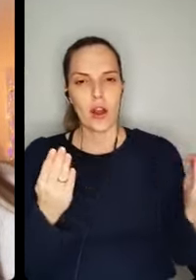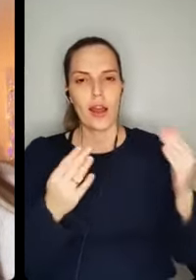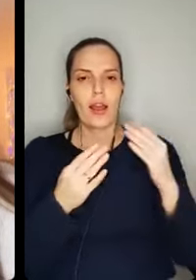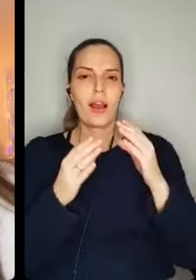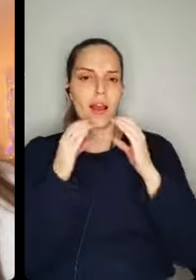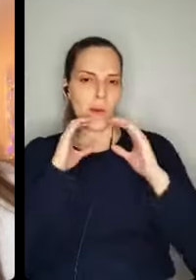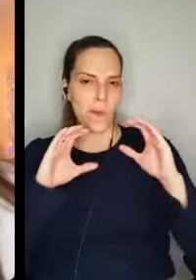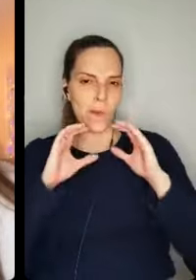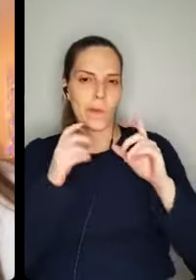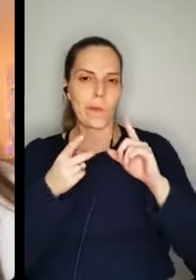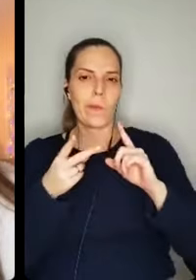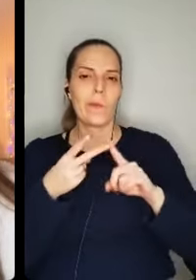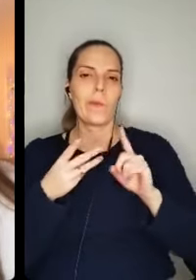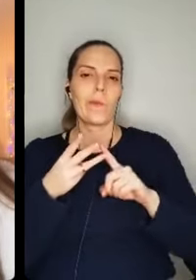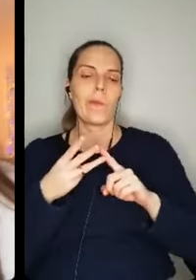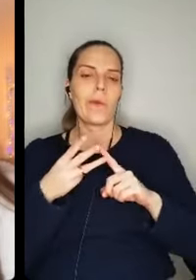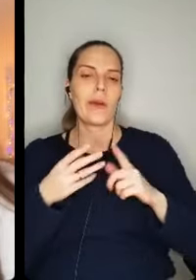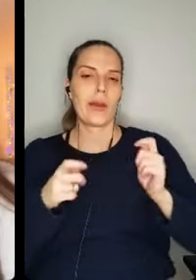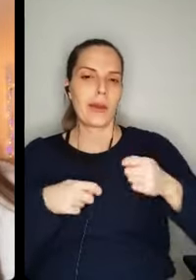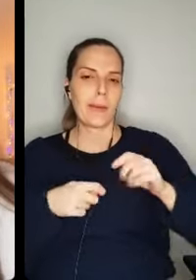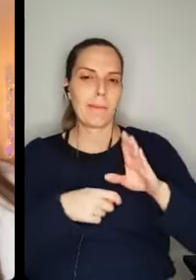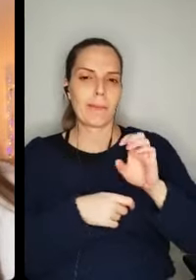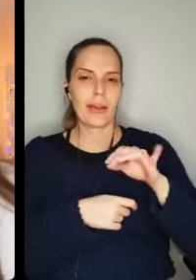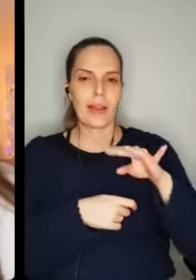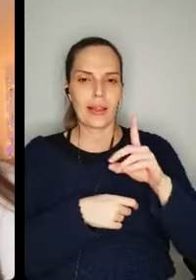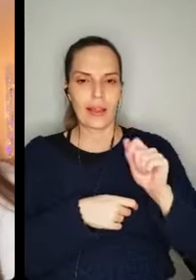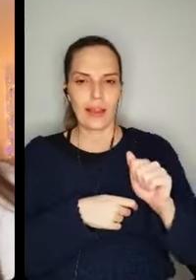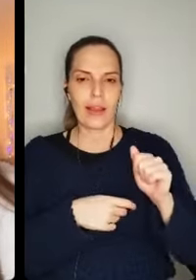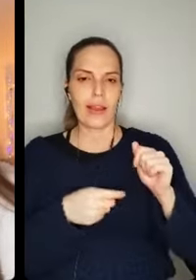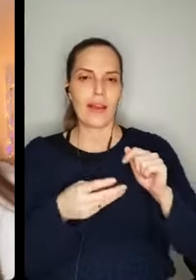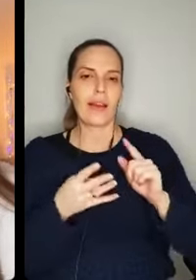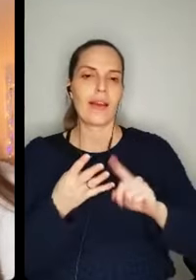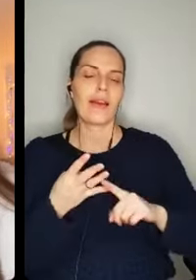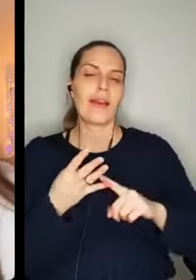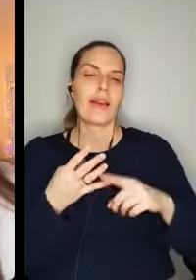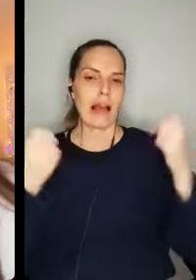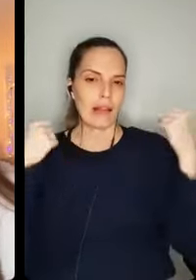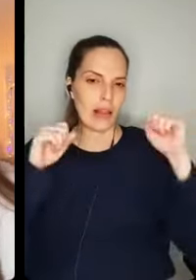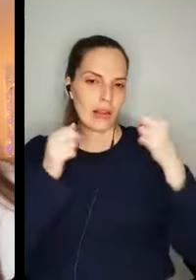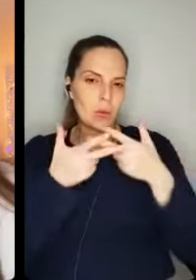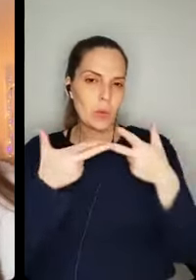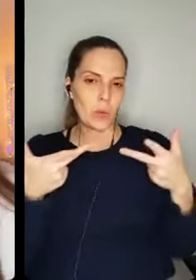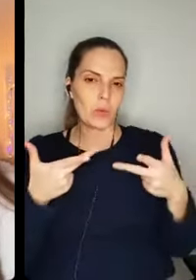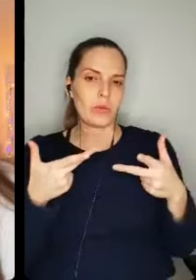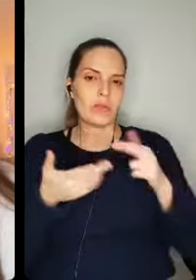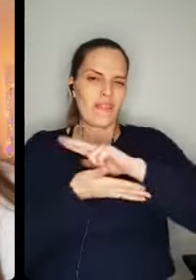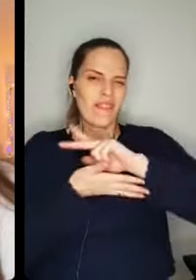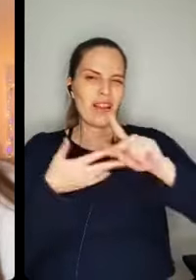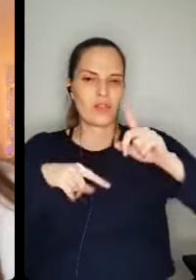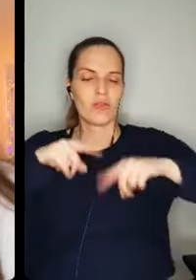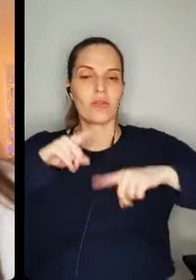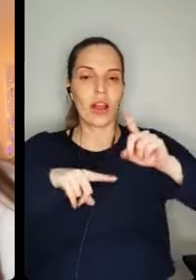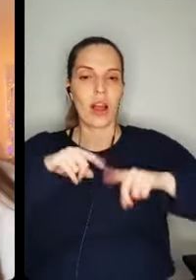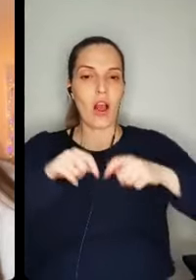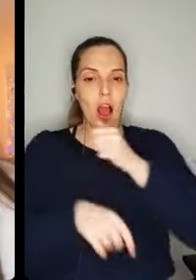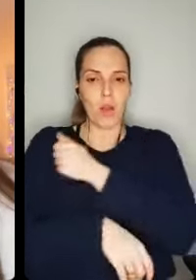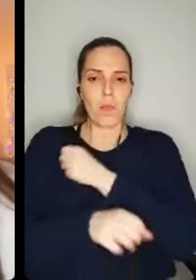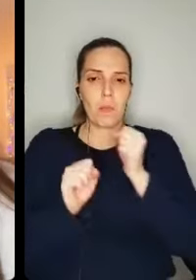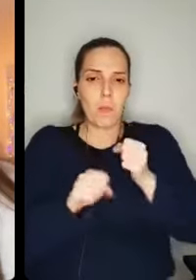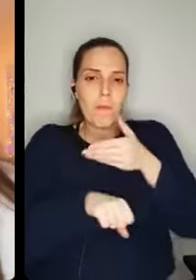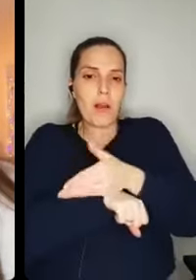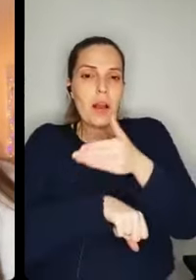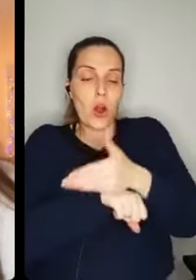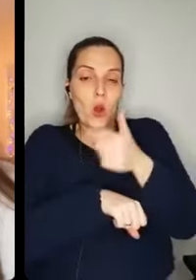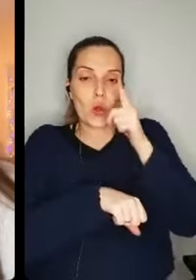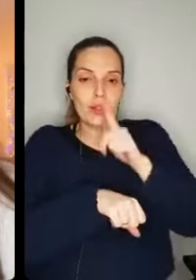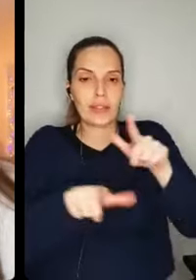enfim, atlética. Enfim, né, dezenas de atividades aí que, enfim, os alunos podem estar ingressando para conseguir essas horas complementares aí que eles vão precisar para o curso